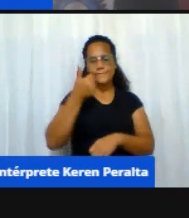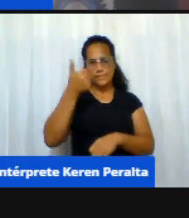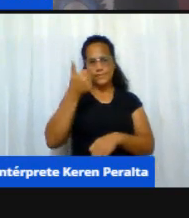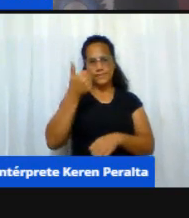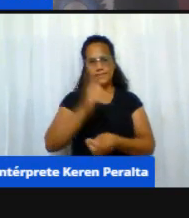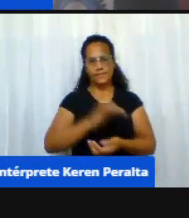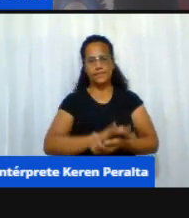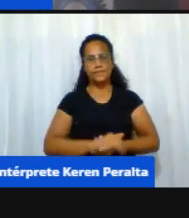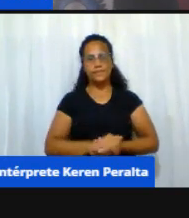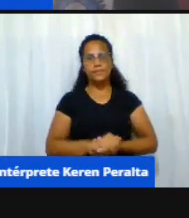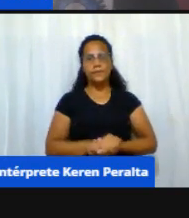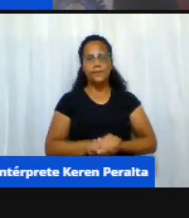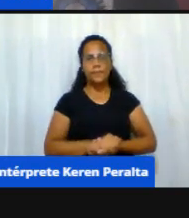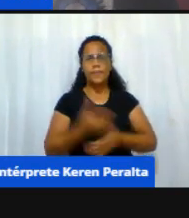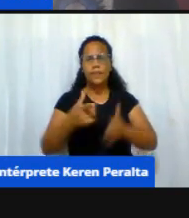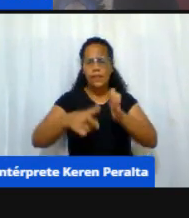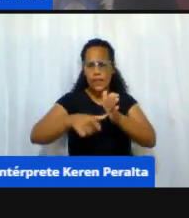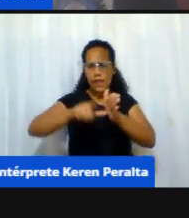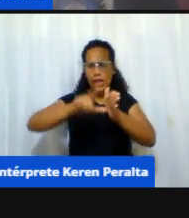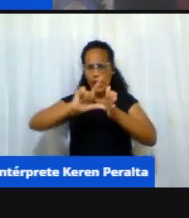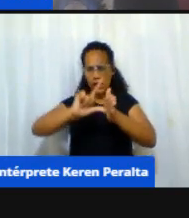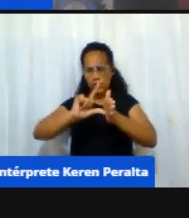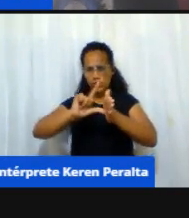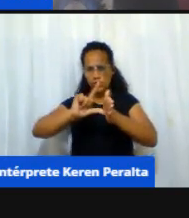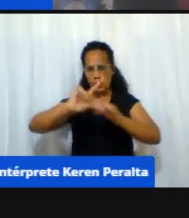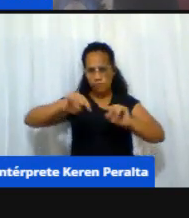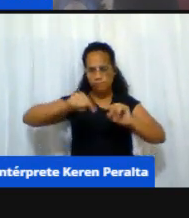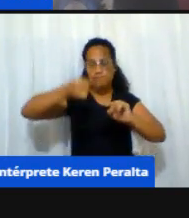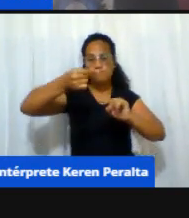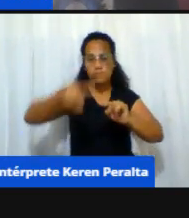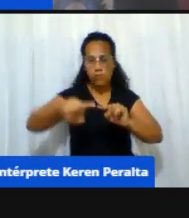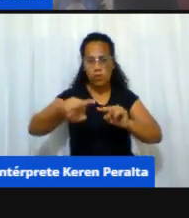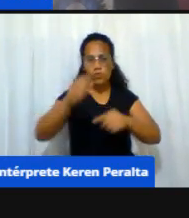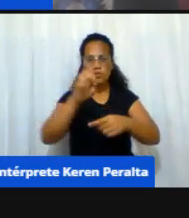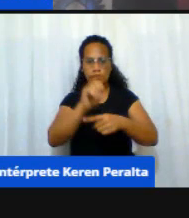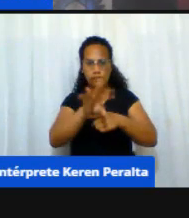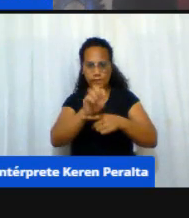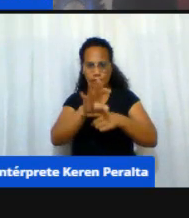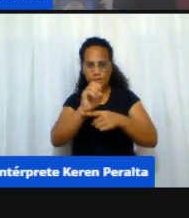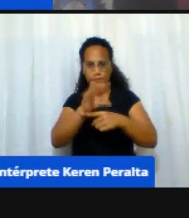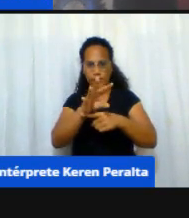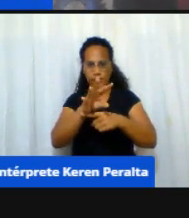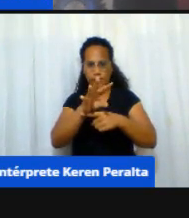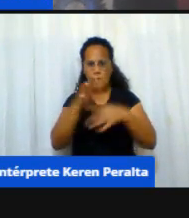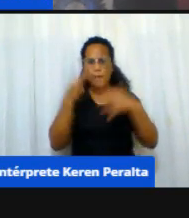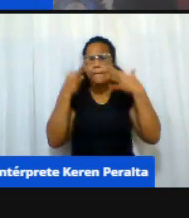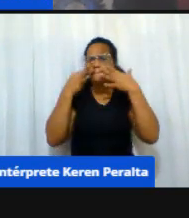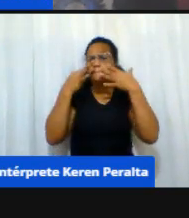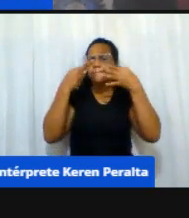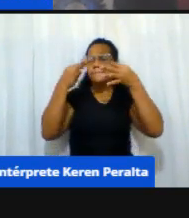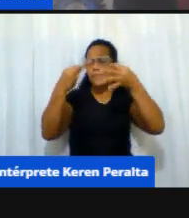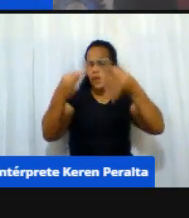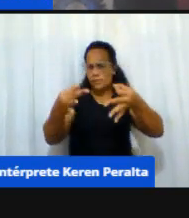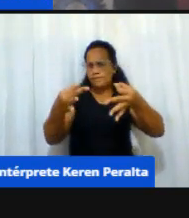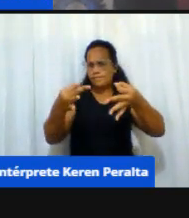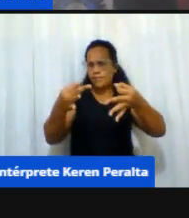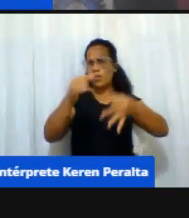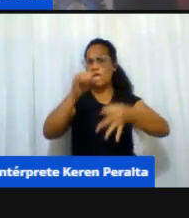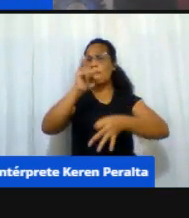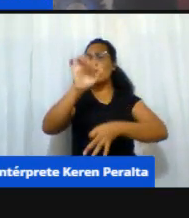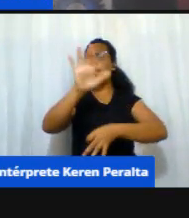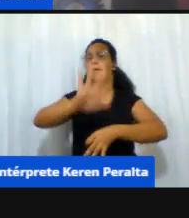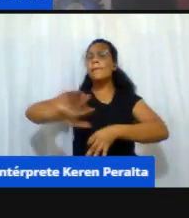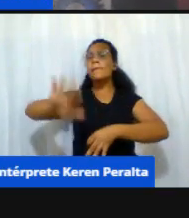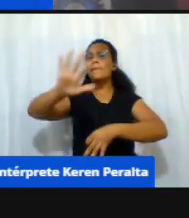Antes de passarmos para o próximo slide, chamo a atenção para a imagem que reflete a relevância do contexto de